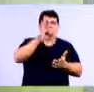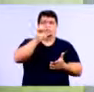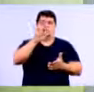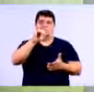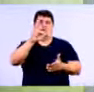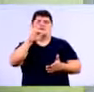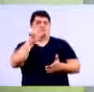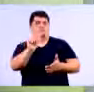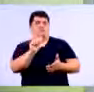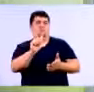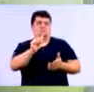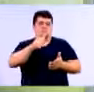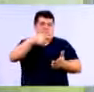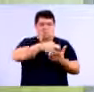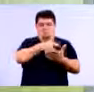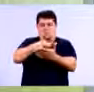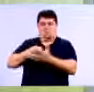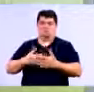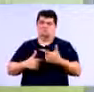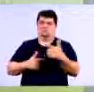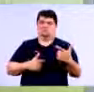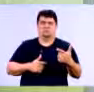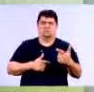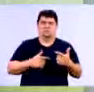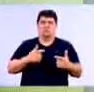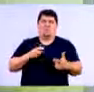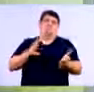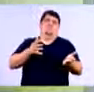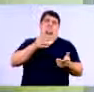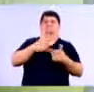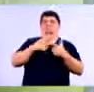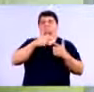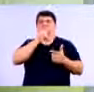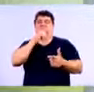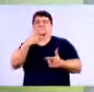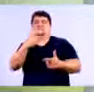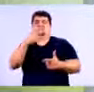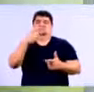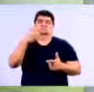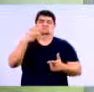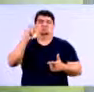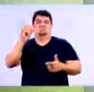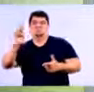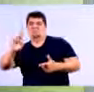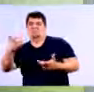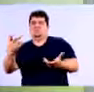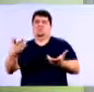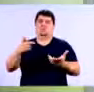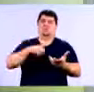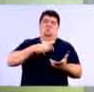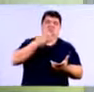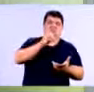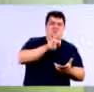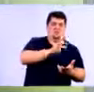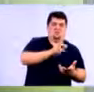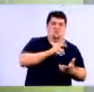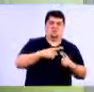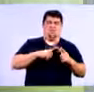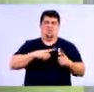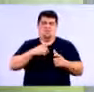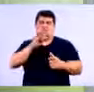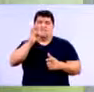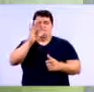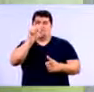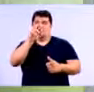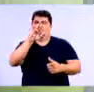sua conta corrente. Não, professor, mas o que é pagar 30, 40, 50 reais? Que existe tarifa de tudo que é tipo e de tudo